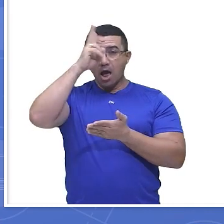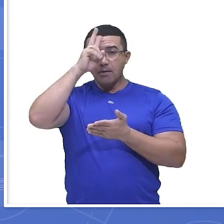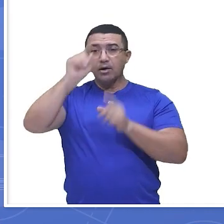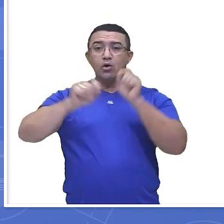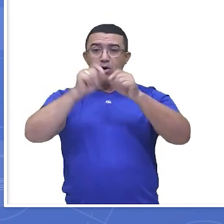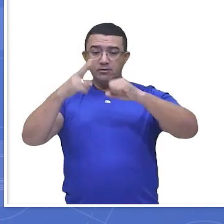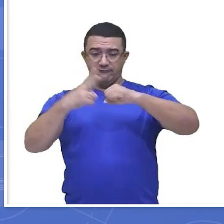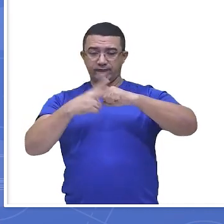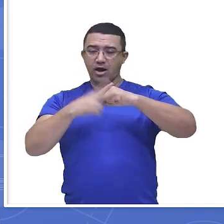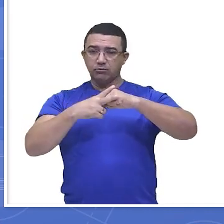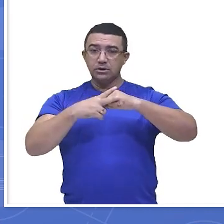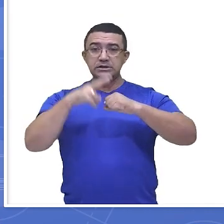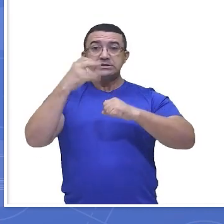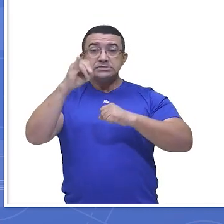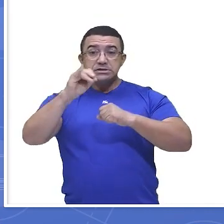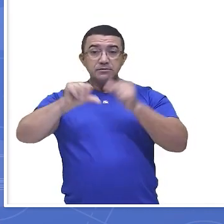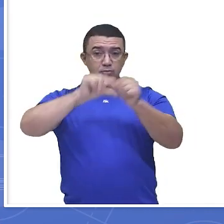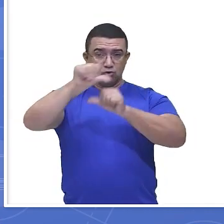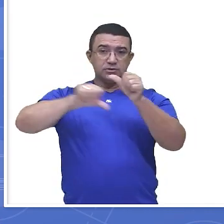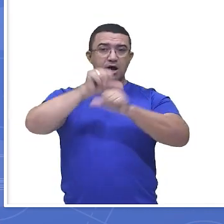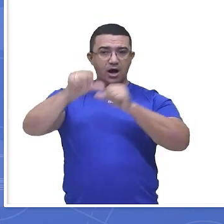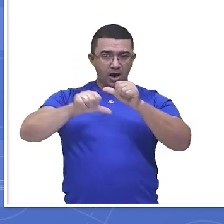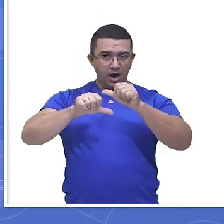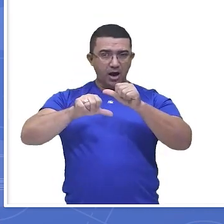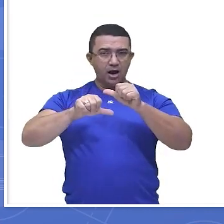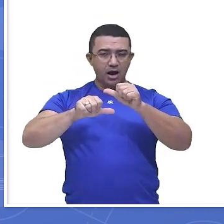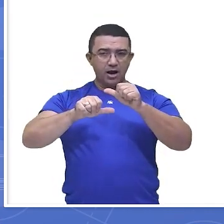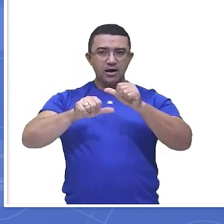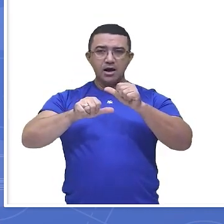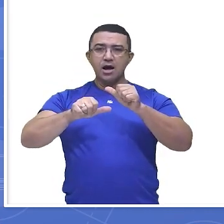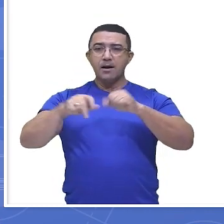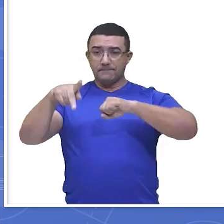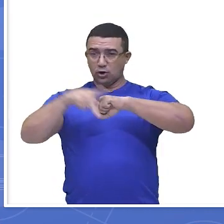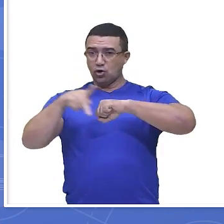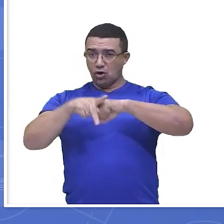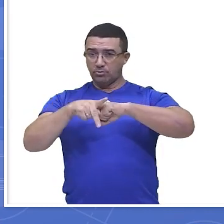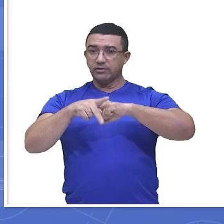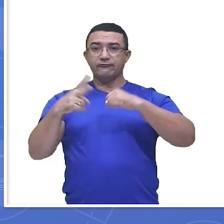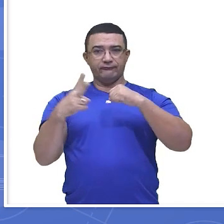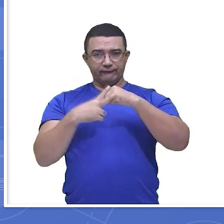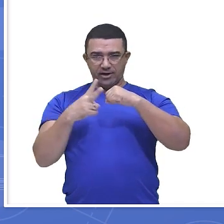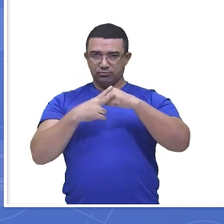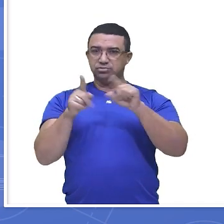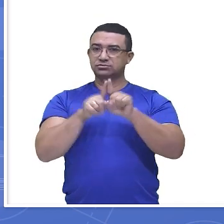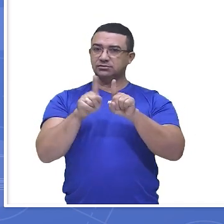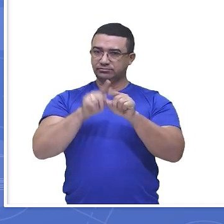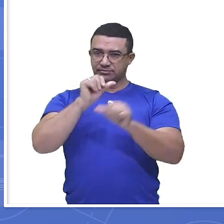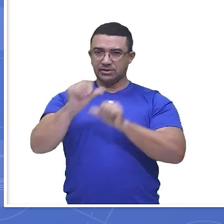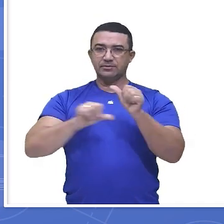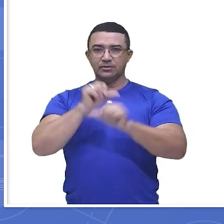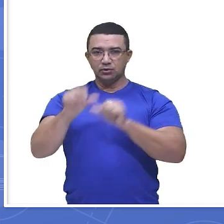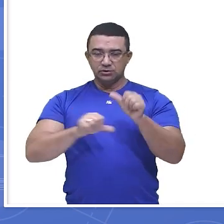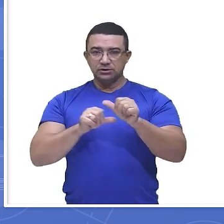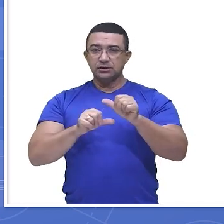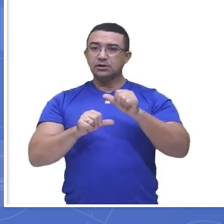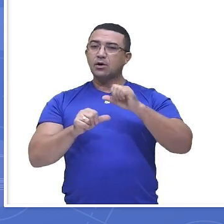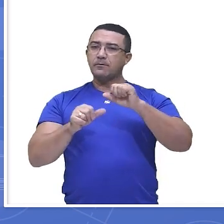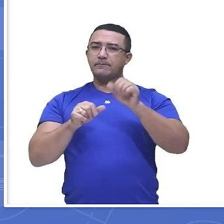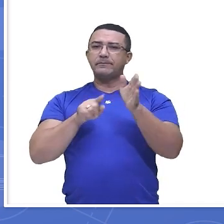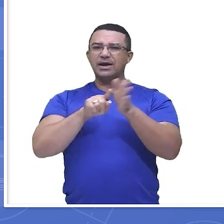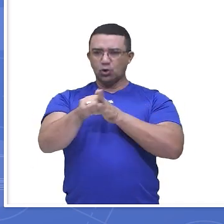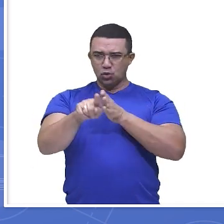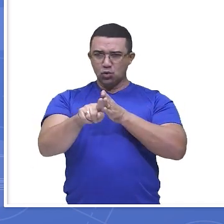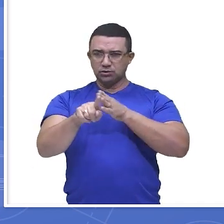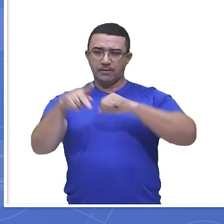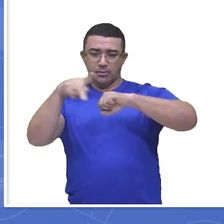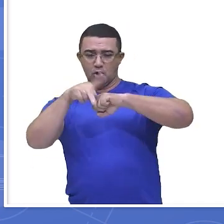o pronome pessoal de tu para usted, o verbo também muda, ok? O pronome interrogativo continua o mesmo.